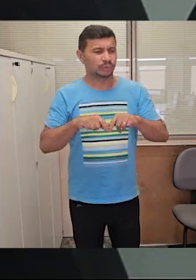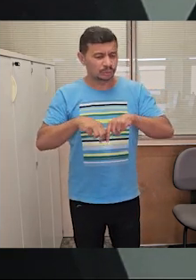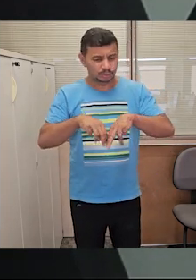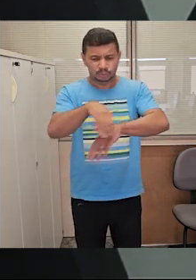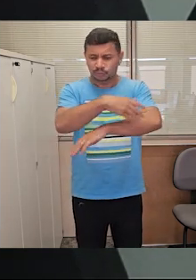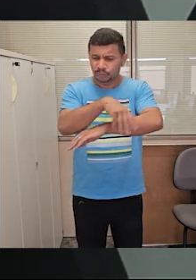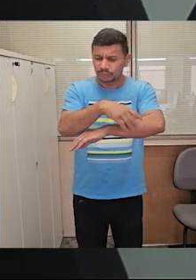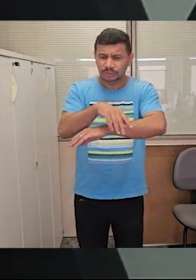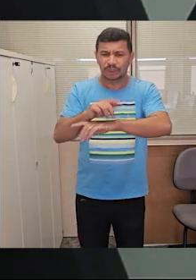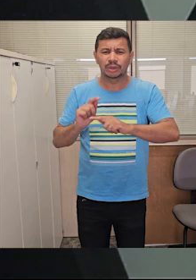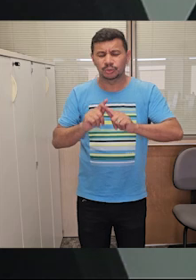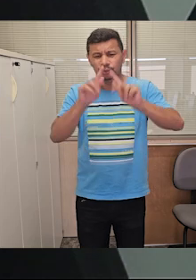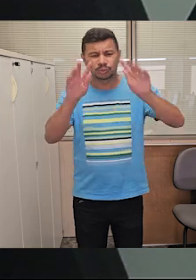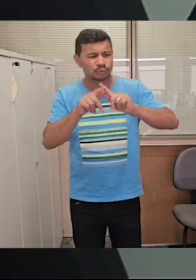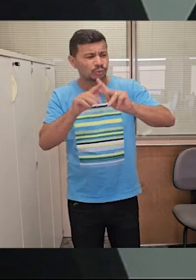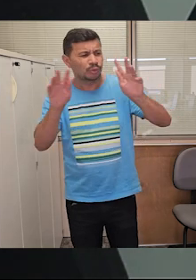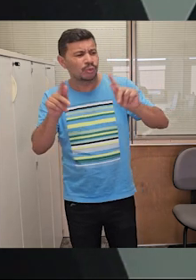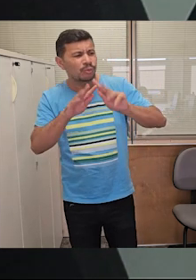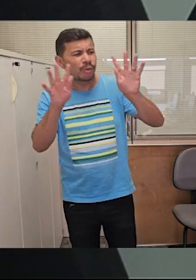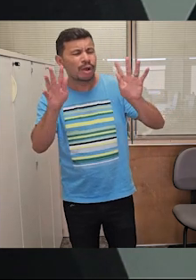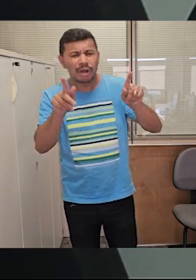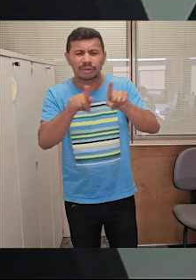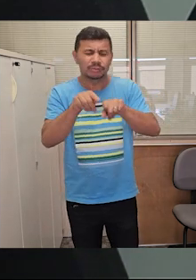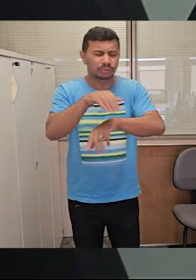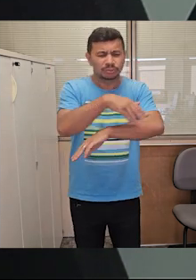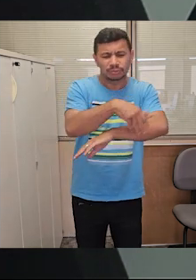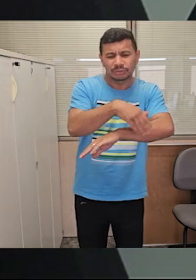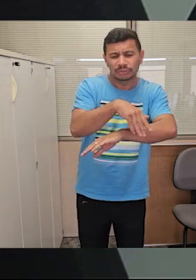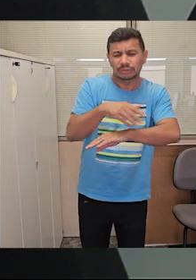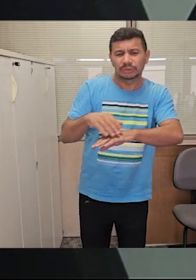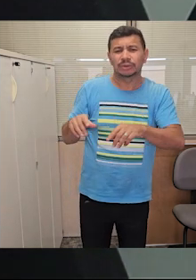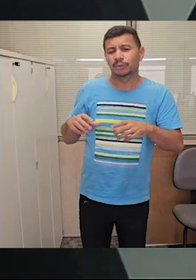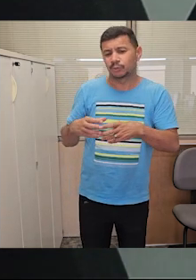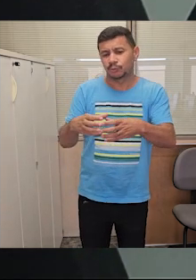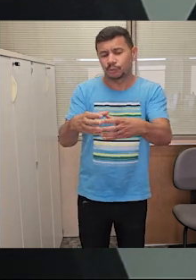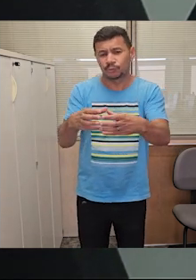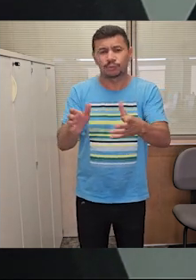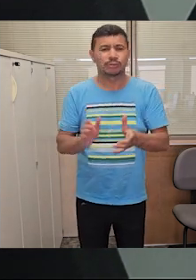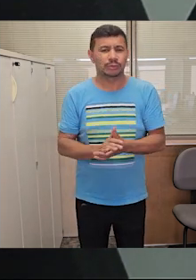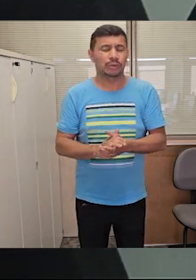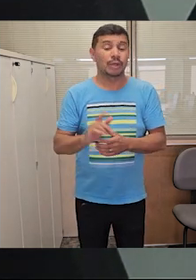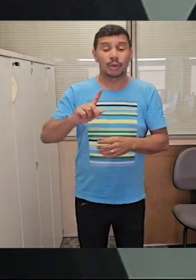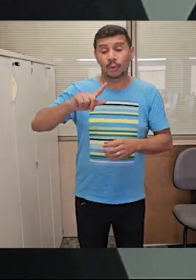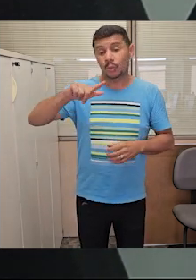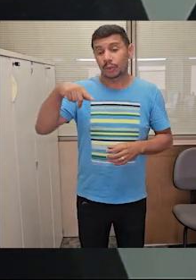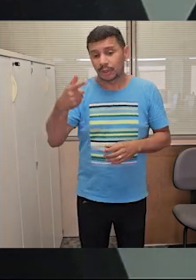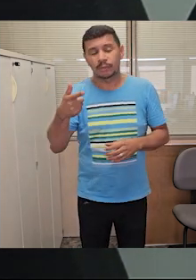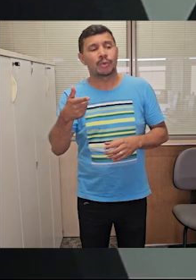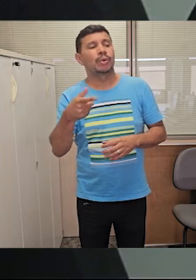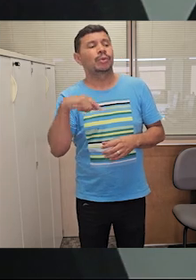manifestação nas ruas, né? Enfim, e logo em seguida